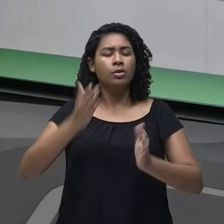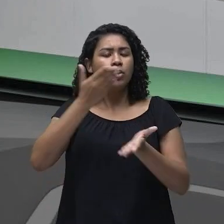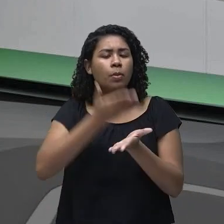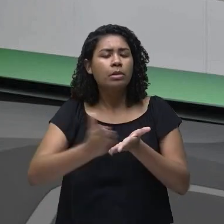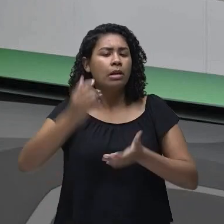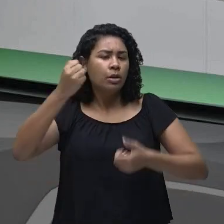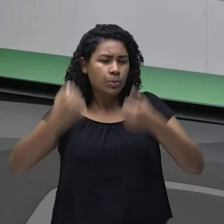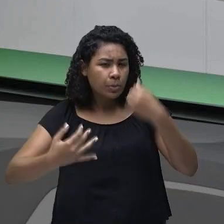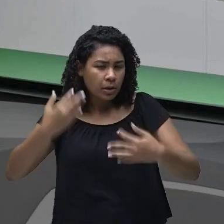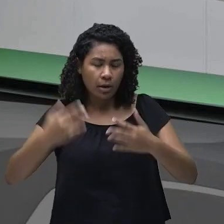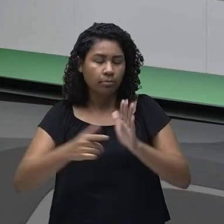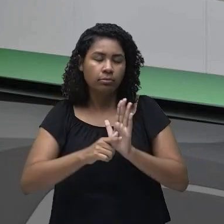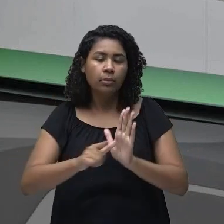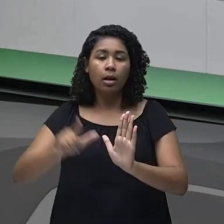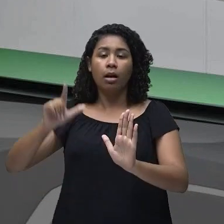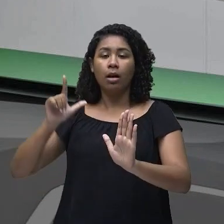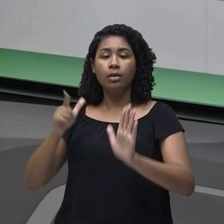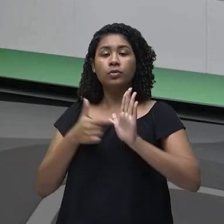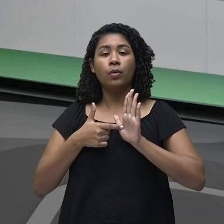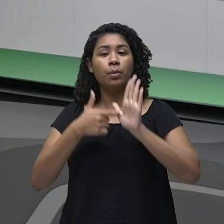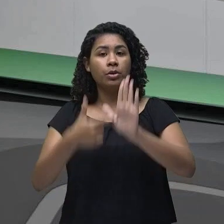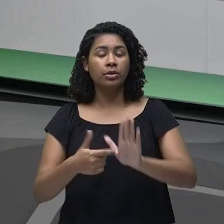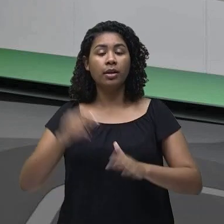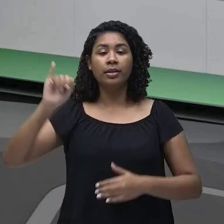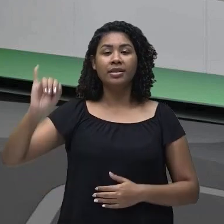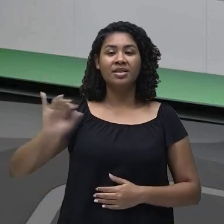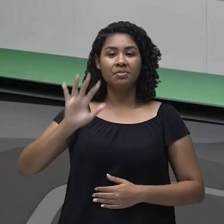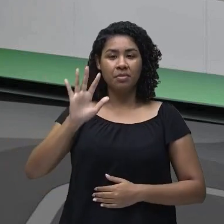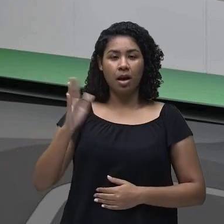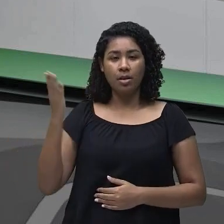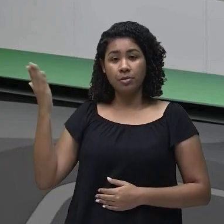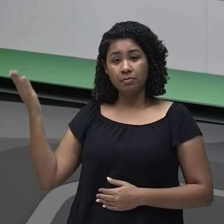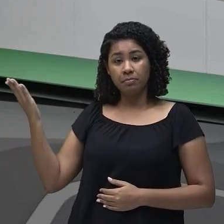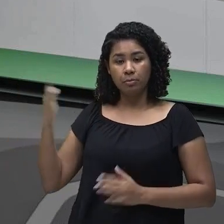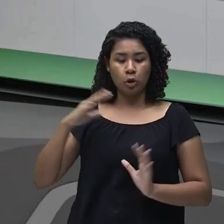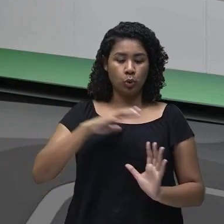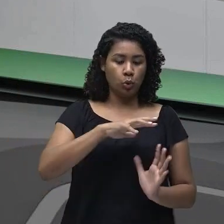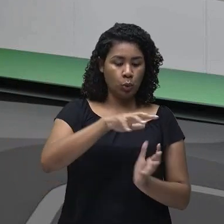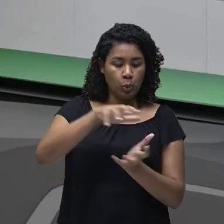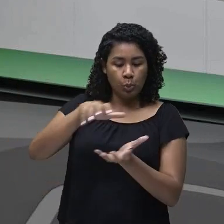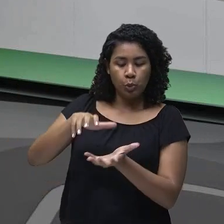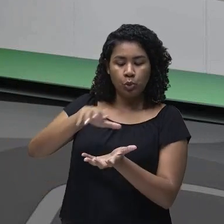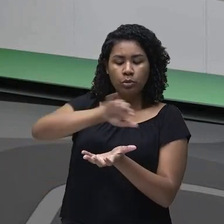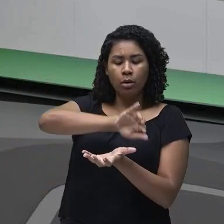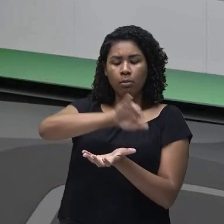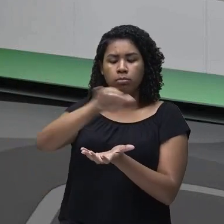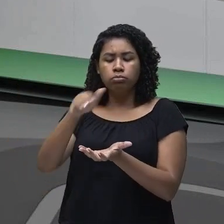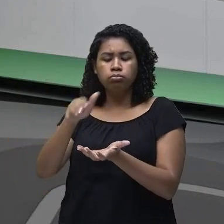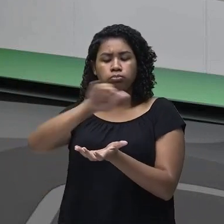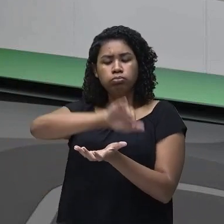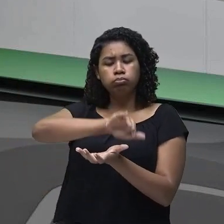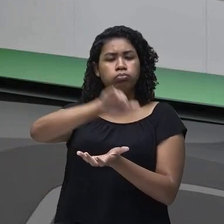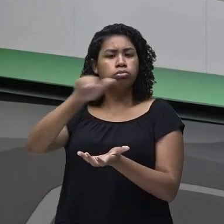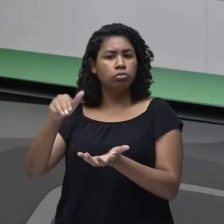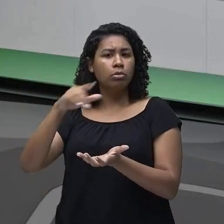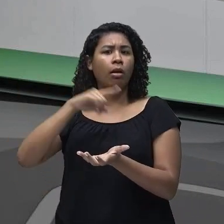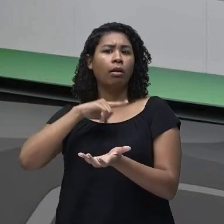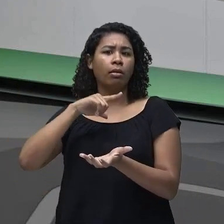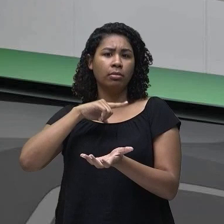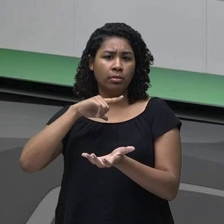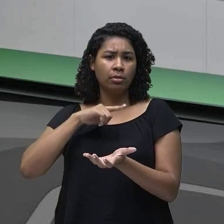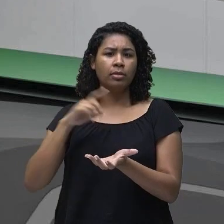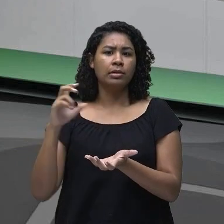de ozônio, a gente trouxe aqui para vocês as camadas da atmosfera, porque a gente precisa identificar aí novamente onde